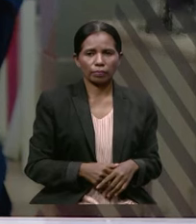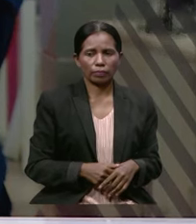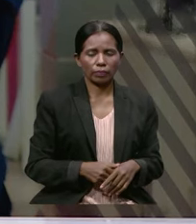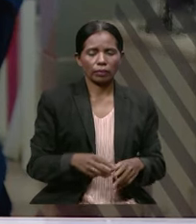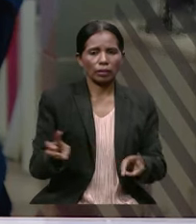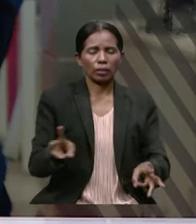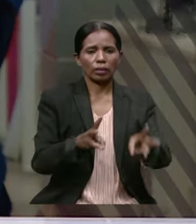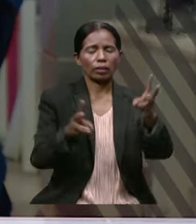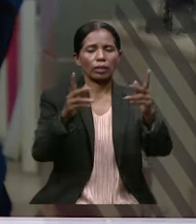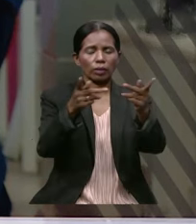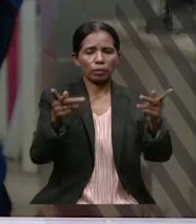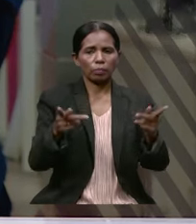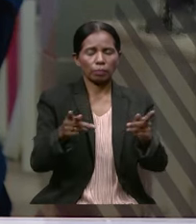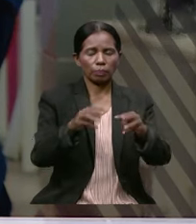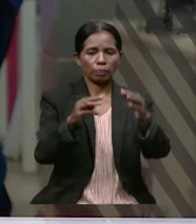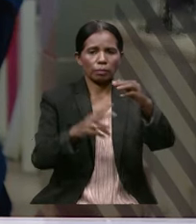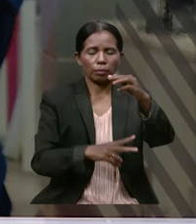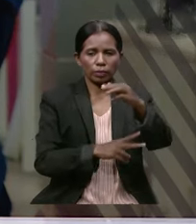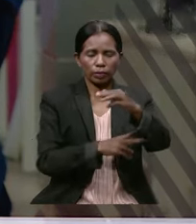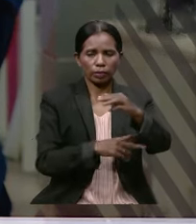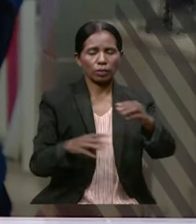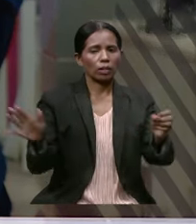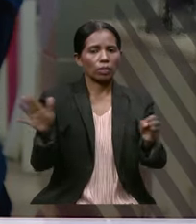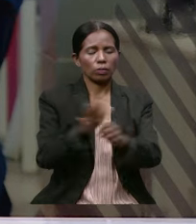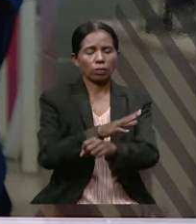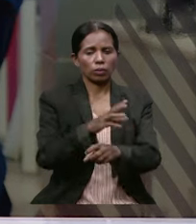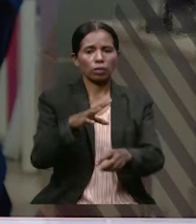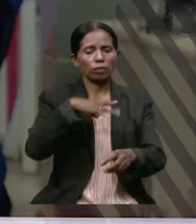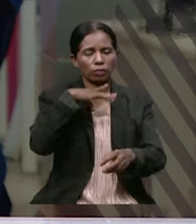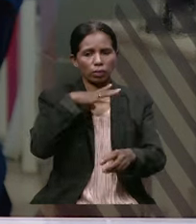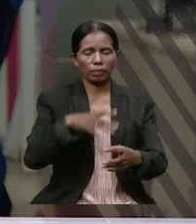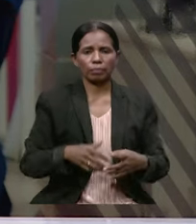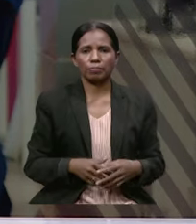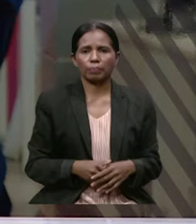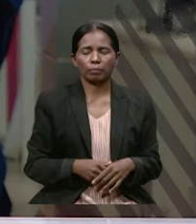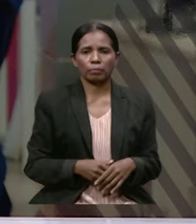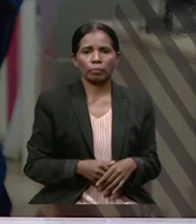Estrare a ponto de entrar a motain na conu ho taho.